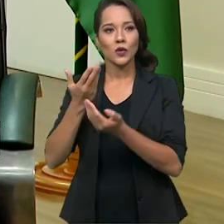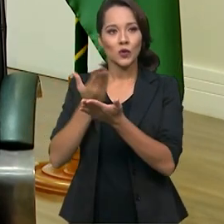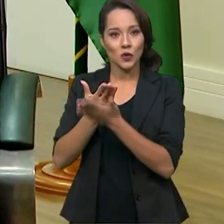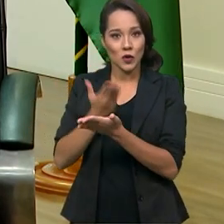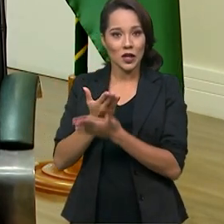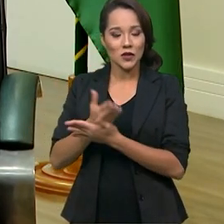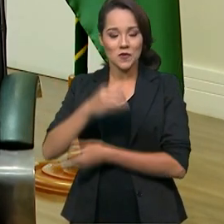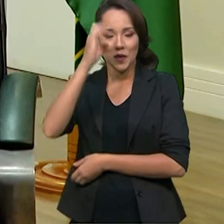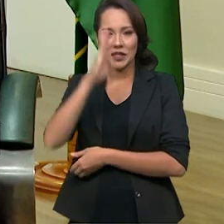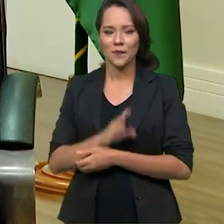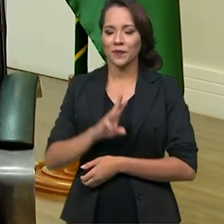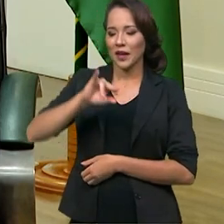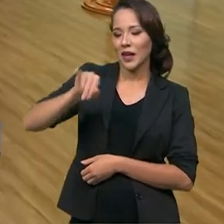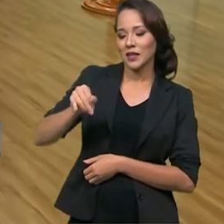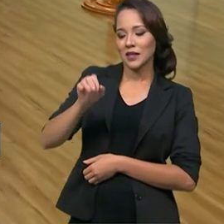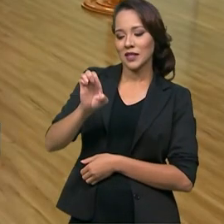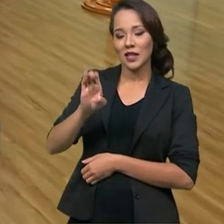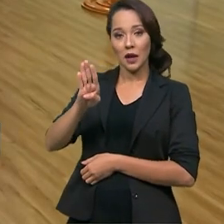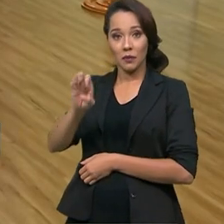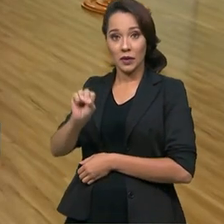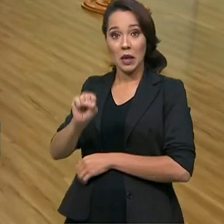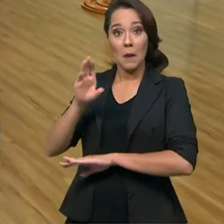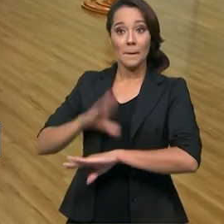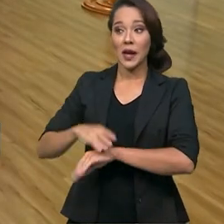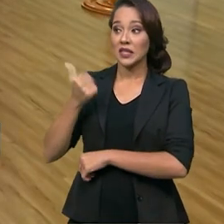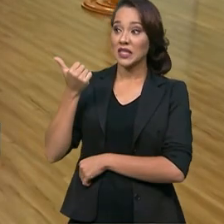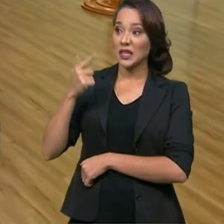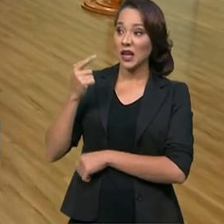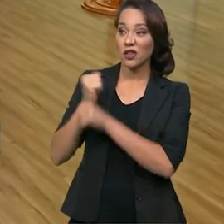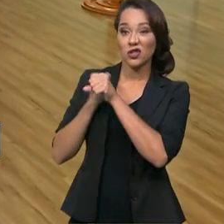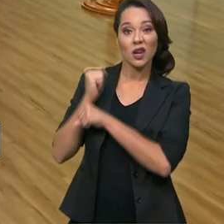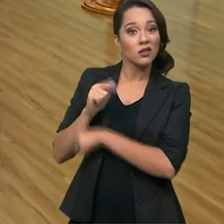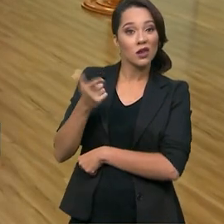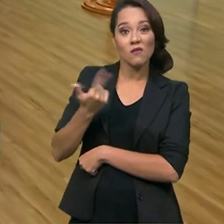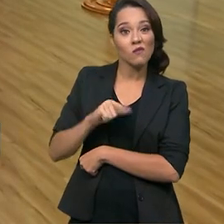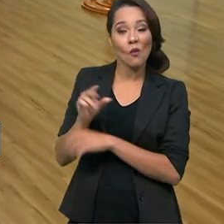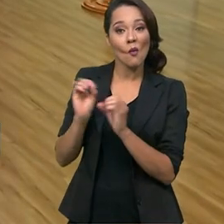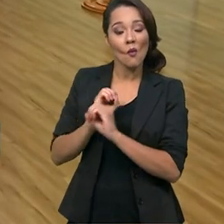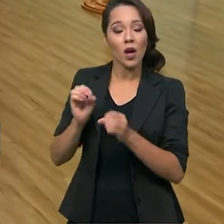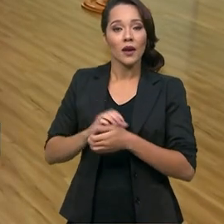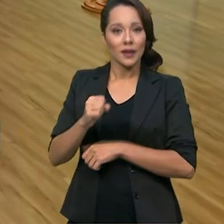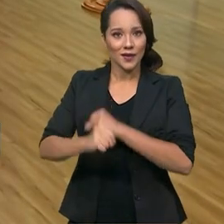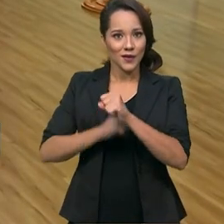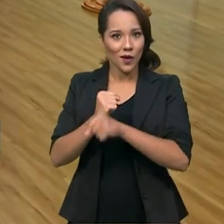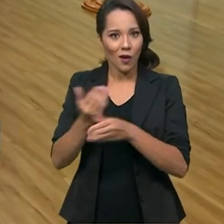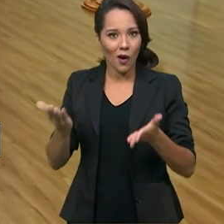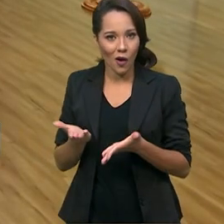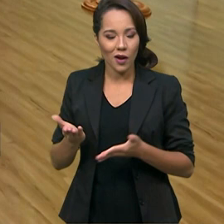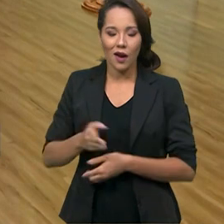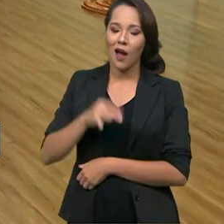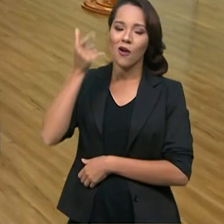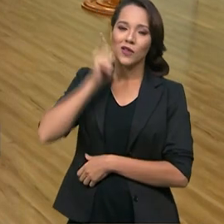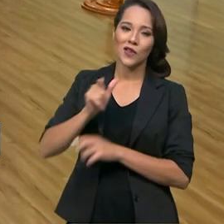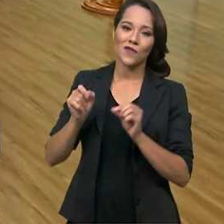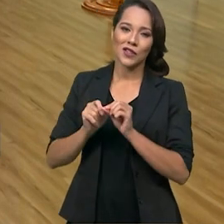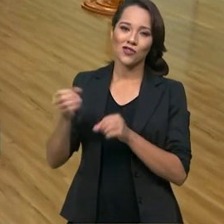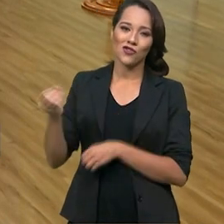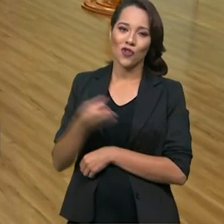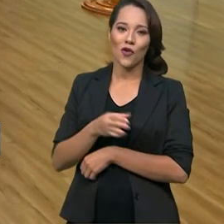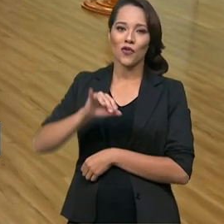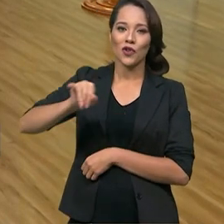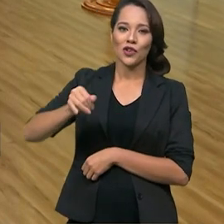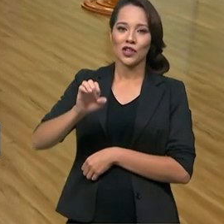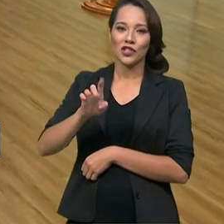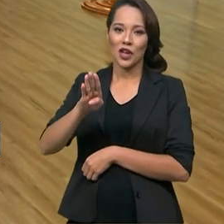Esse JEBS, Mariana, há mais de 17 anos que não eram realizados. E esse ano nós conseguimos realizar novamente o